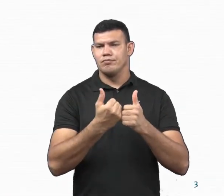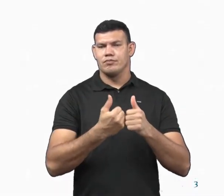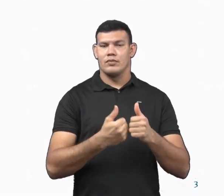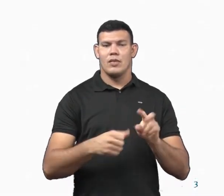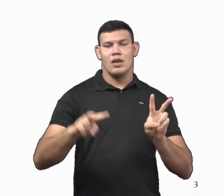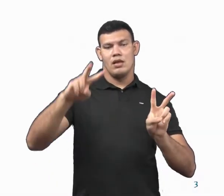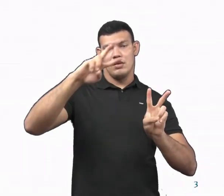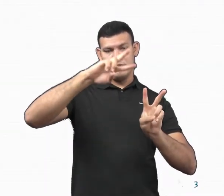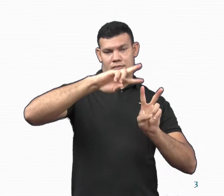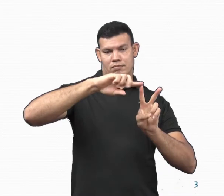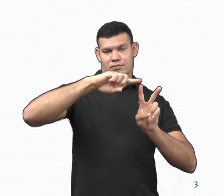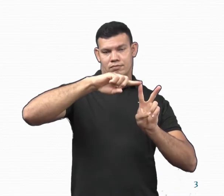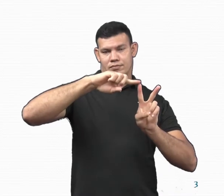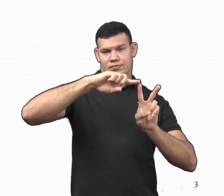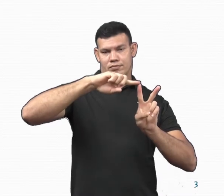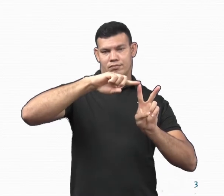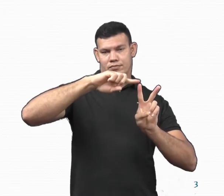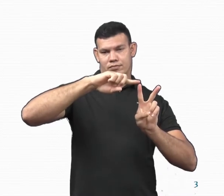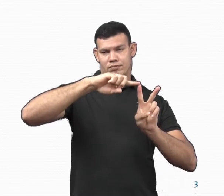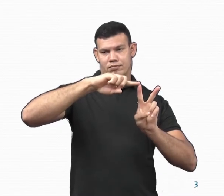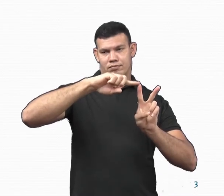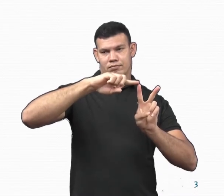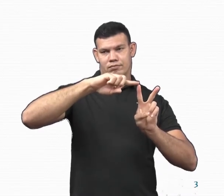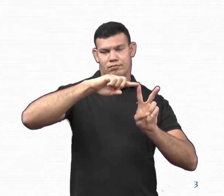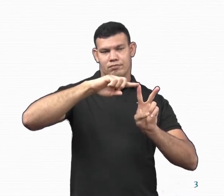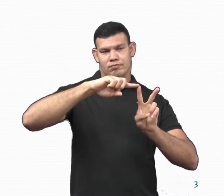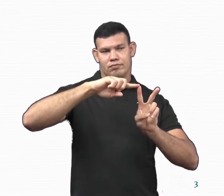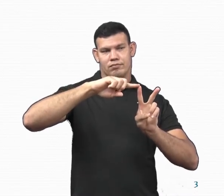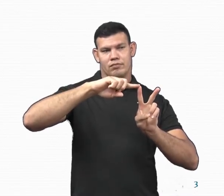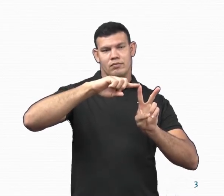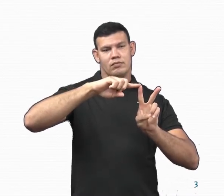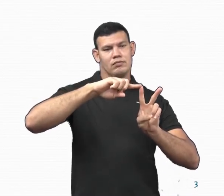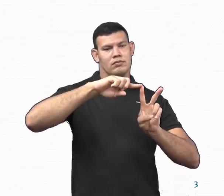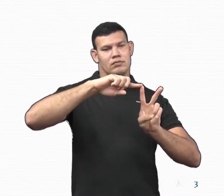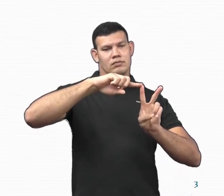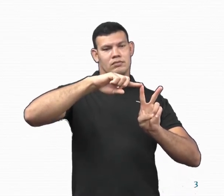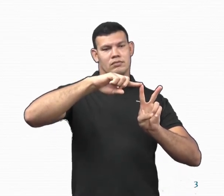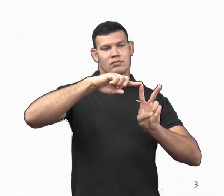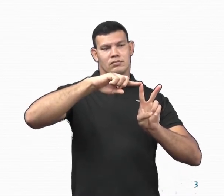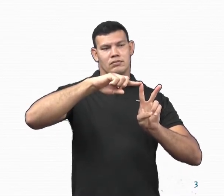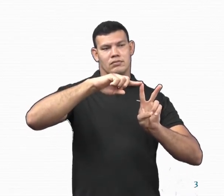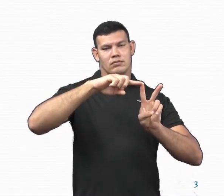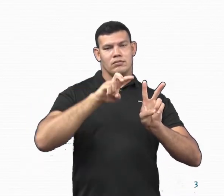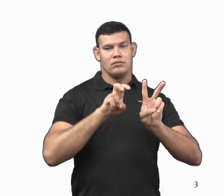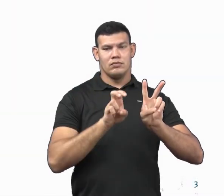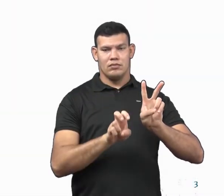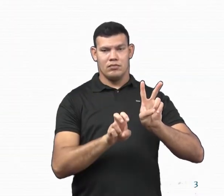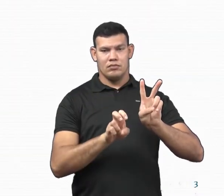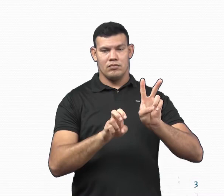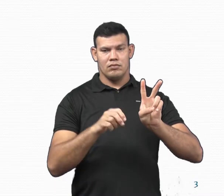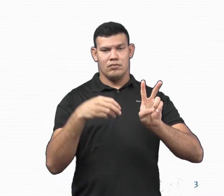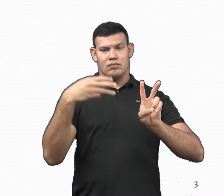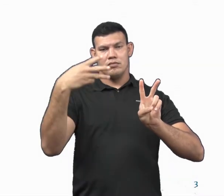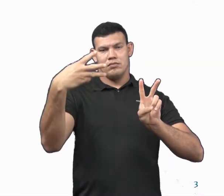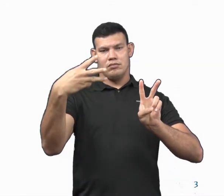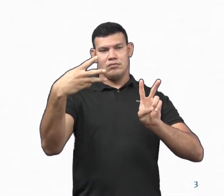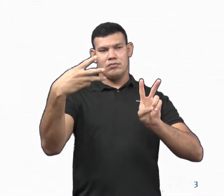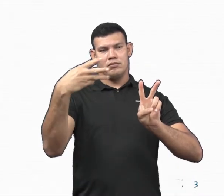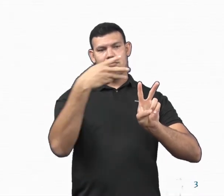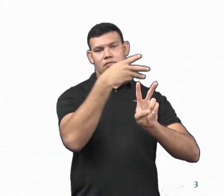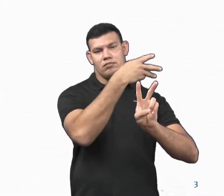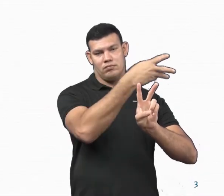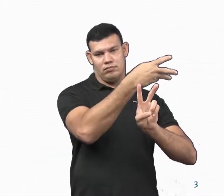o 125 pelo 5 elevado a 3. E vai ficar assim, ó, raiz cúbica de 5 elevado a